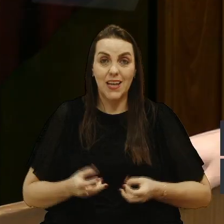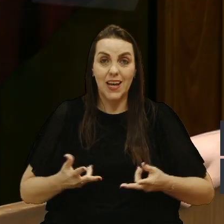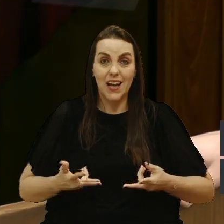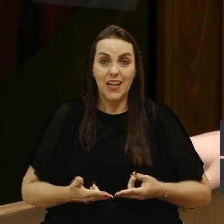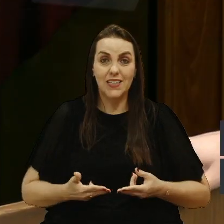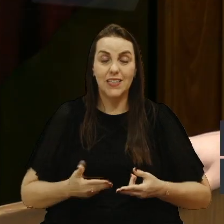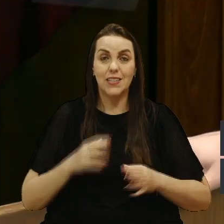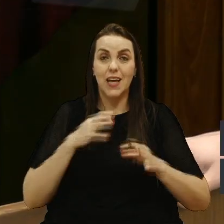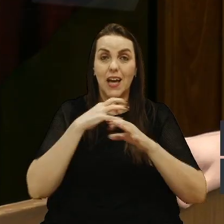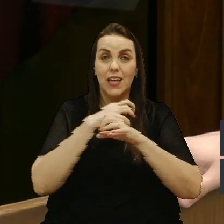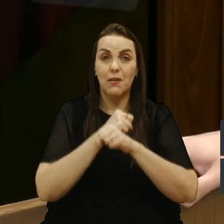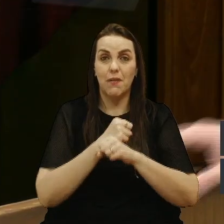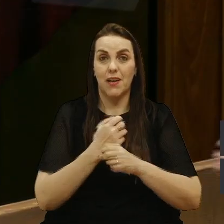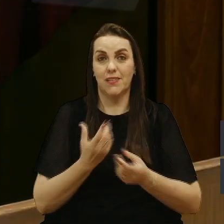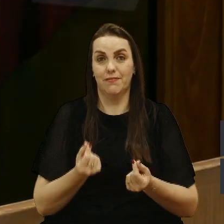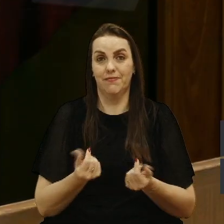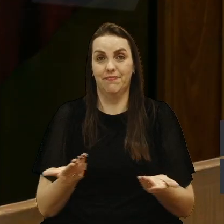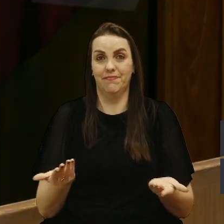animais, tchê.